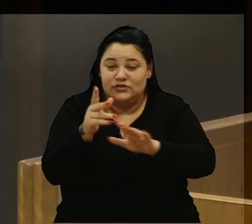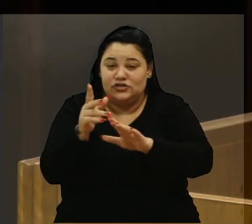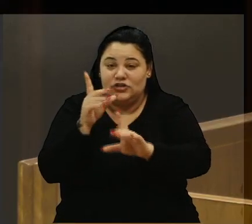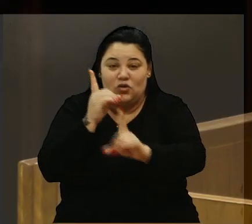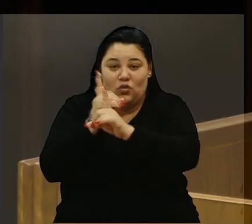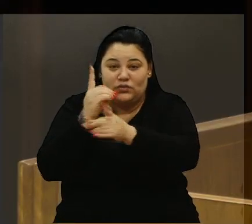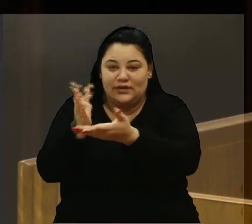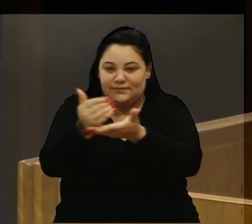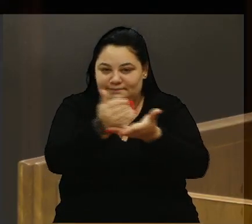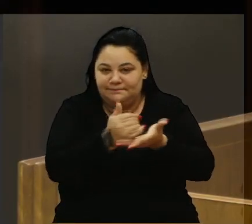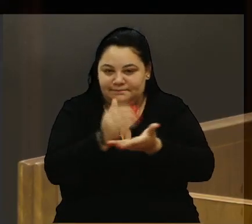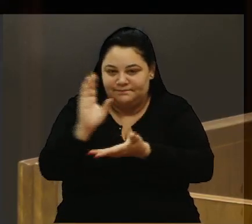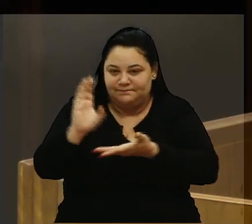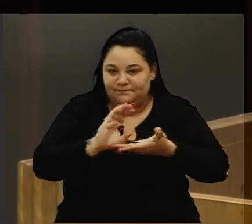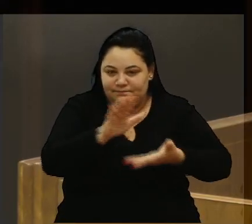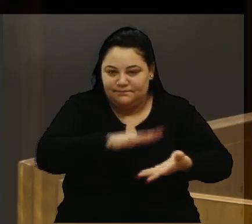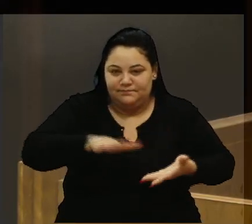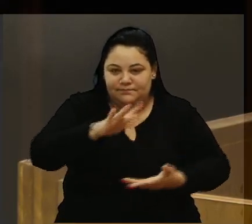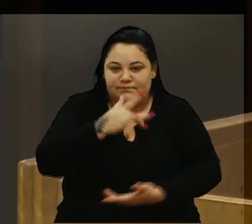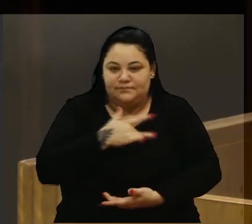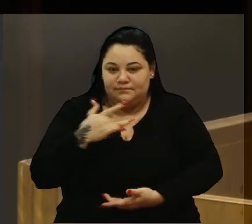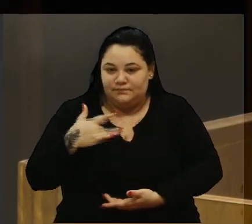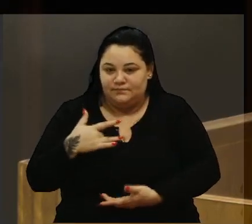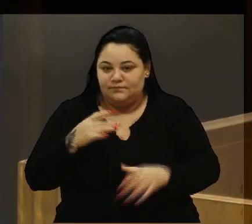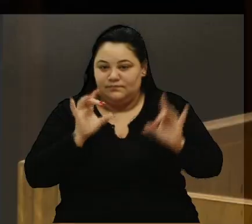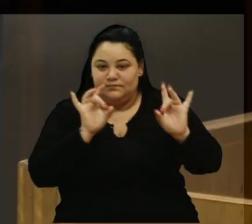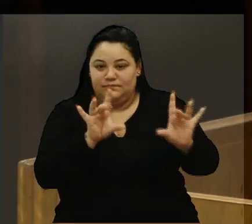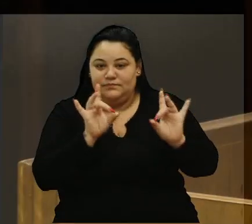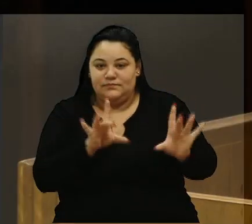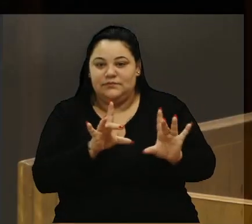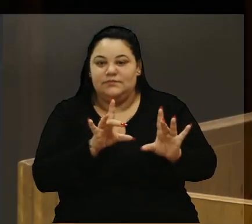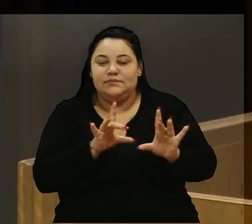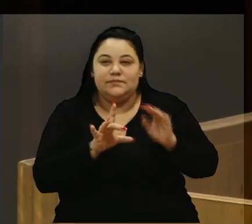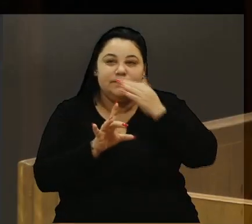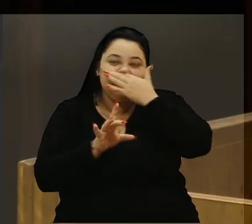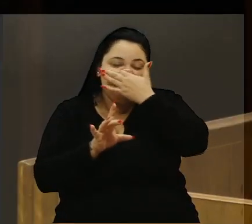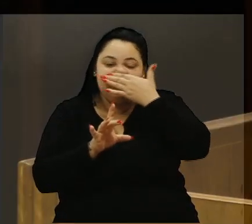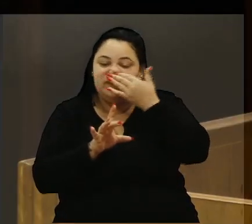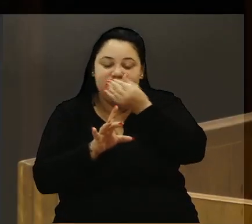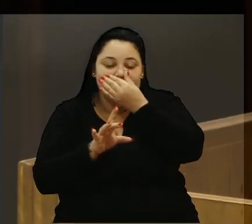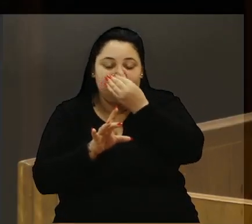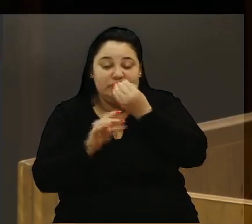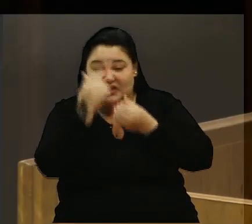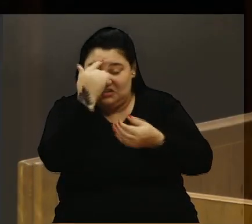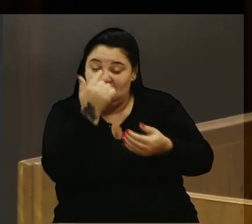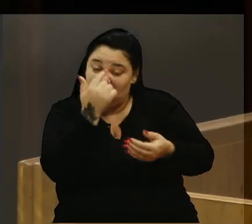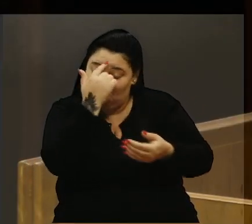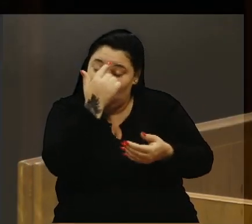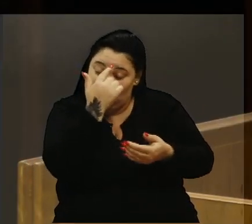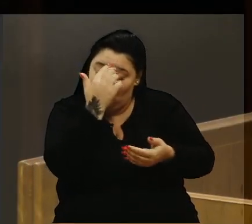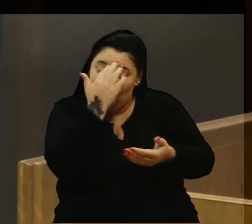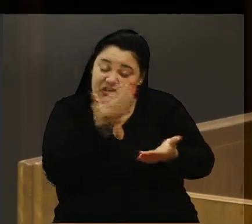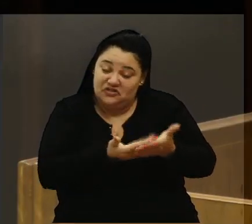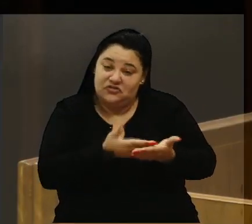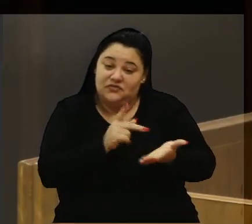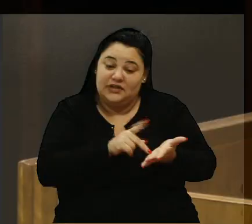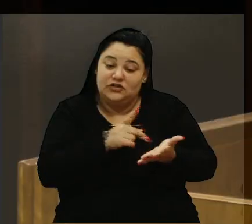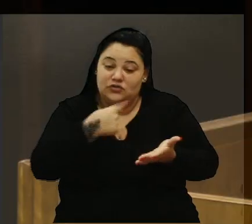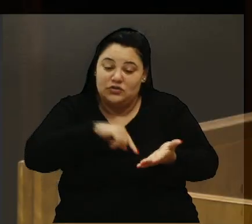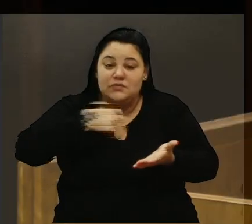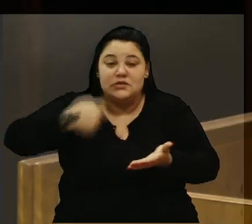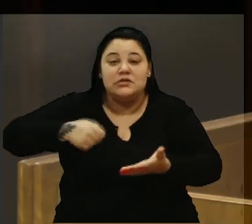saúde, especialmente do seu vínculo, do seu mandato, eu acho que, de fato, nós temos que continuar fazendo isso, vereador